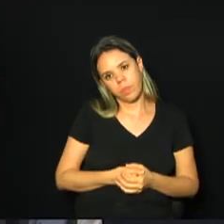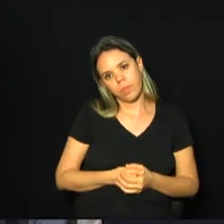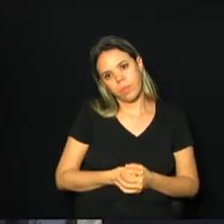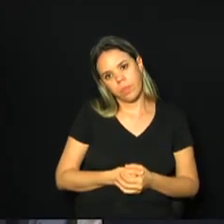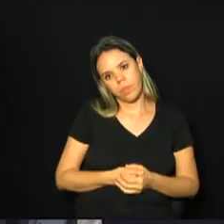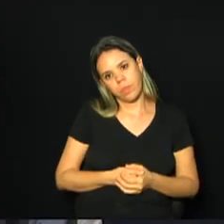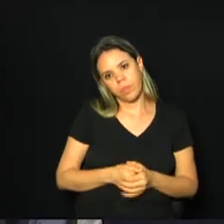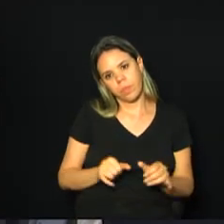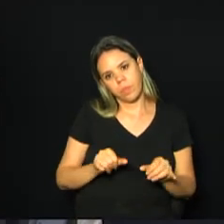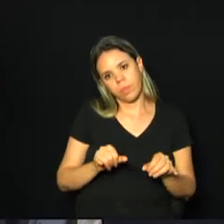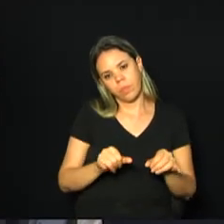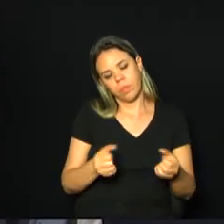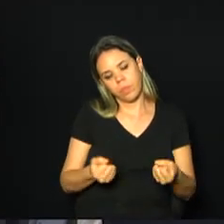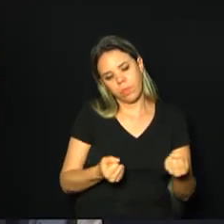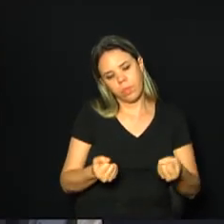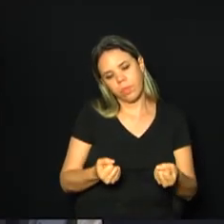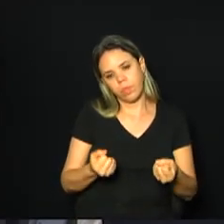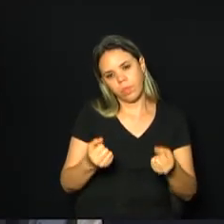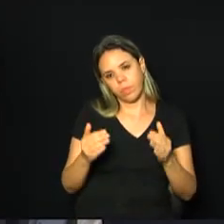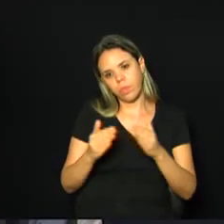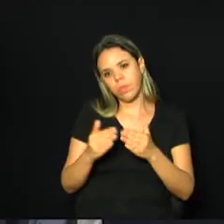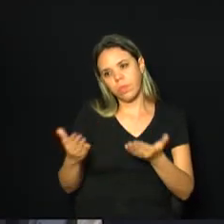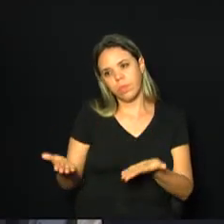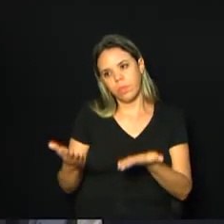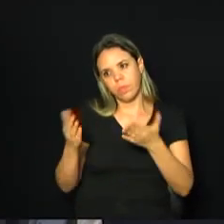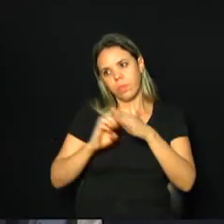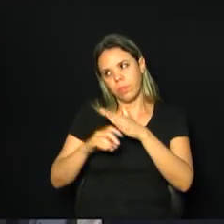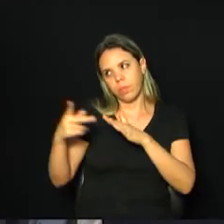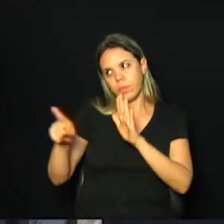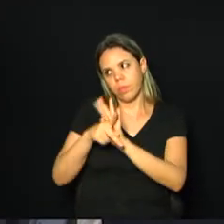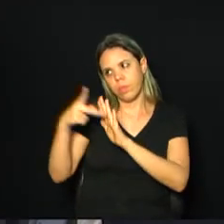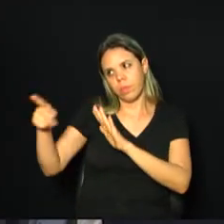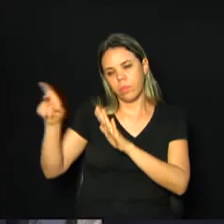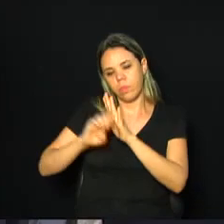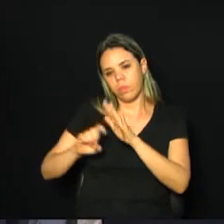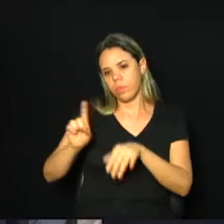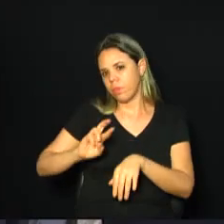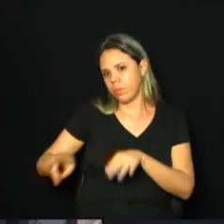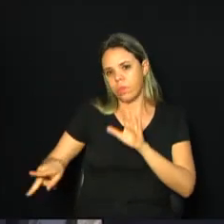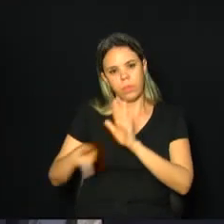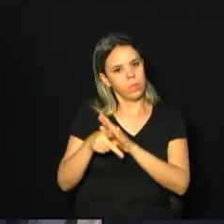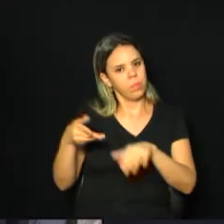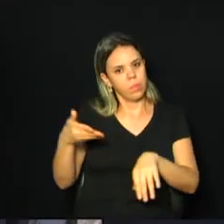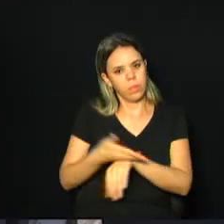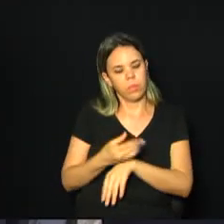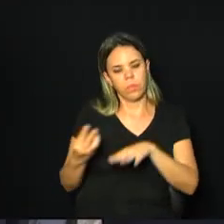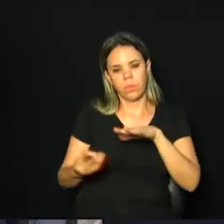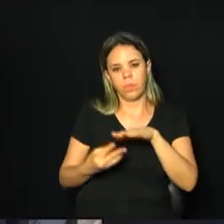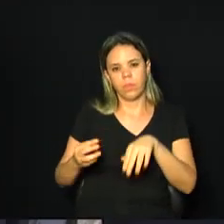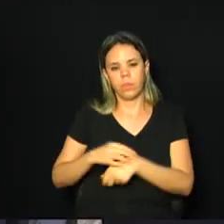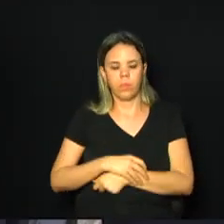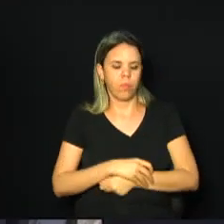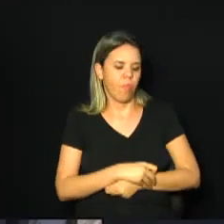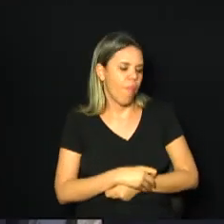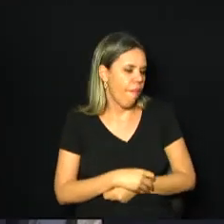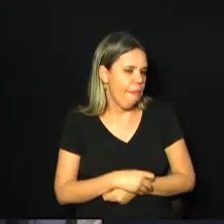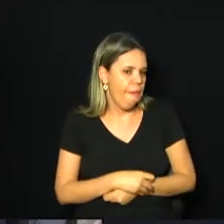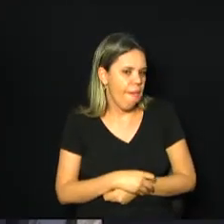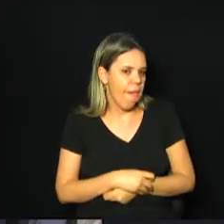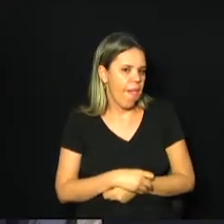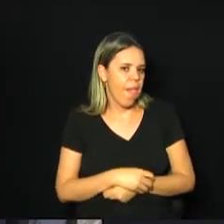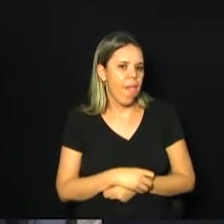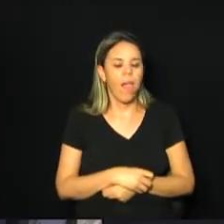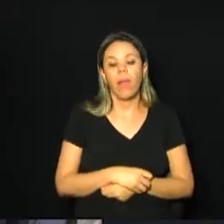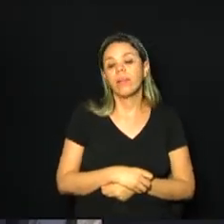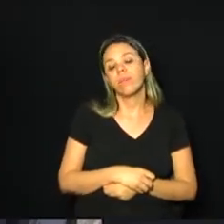Aquele carro que está entregando na porta da sua casa é daquela empresa? Não. Ele é um terceirizado. É uma espécie